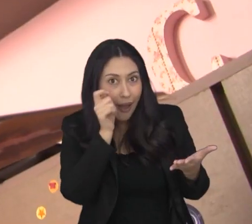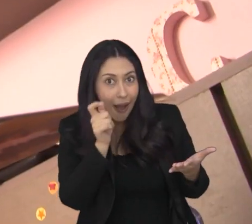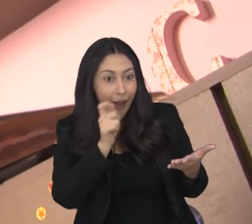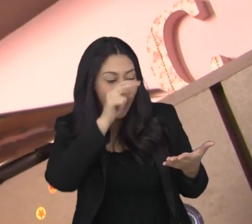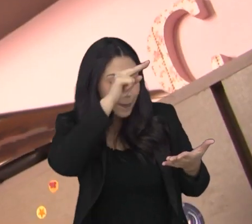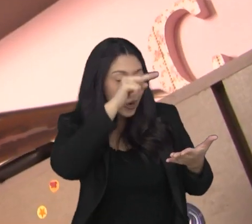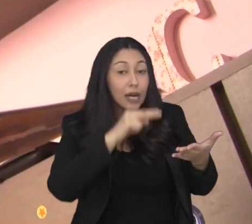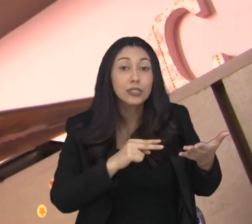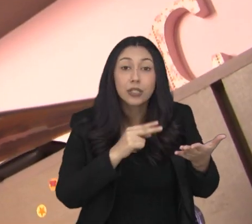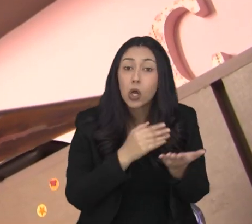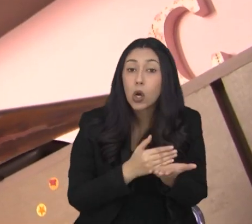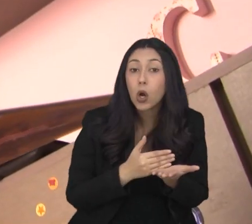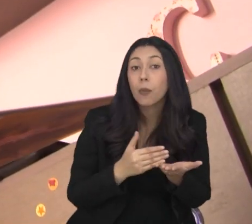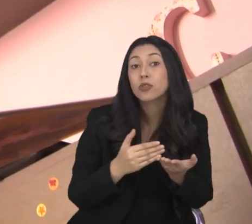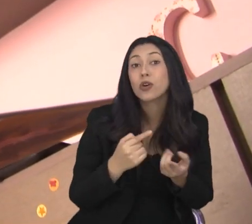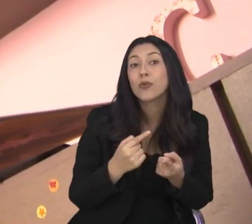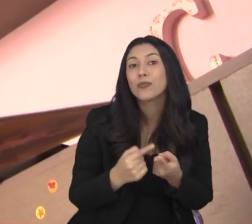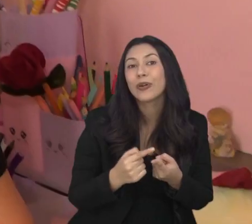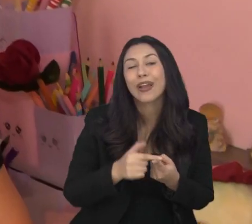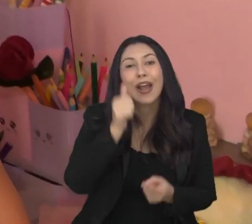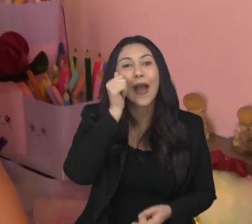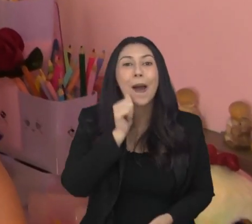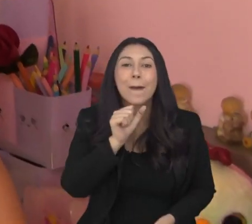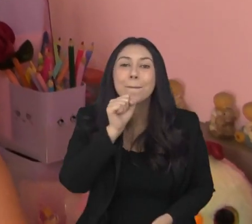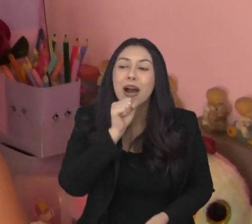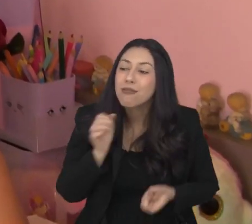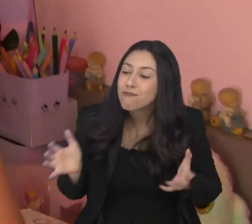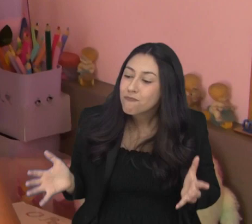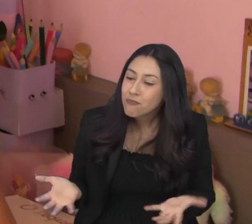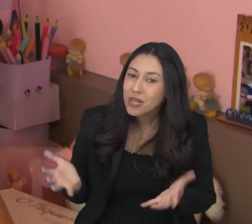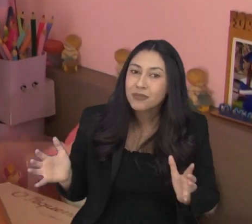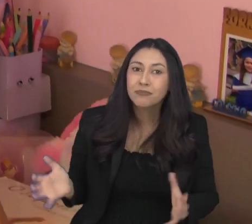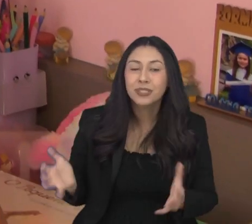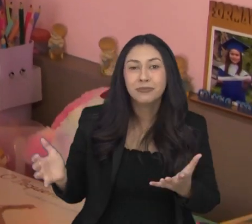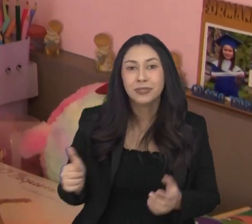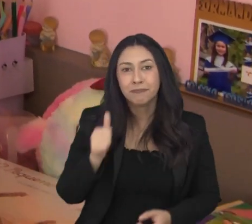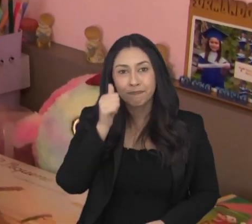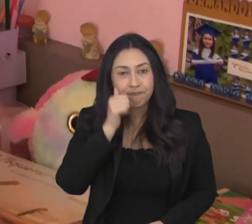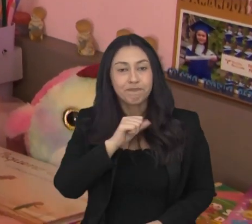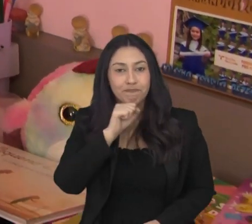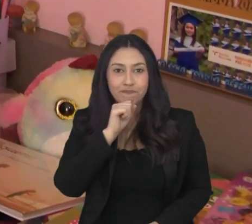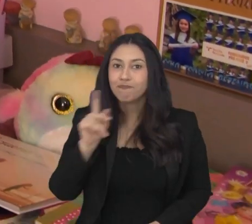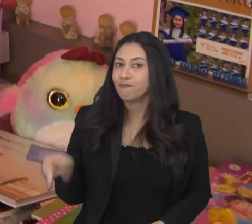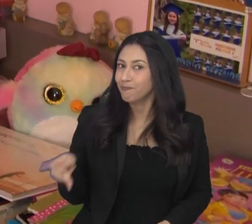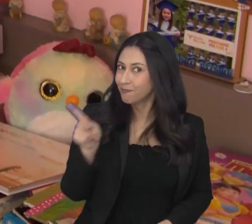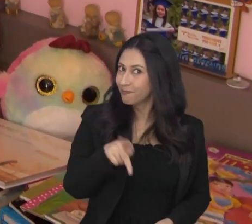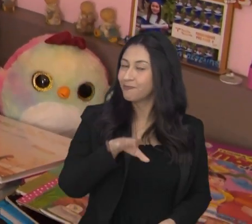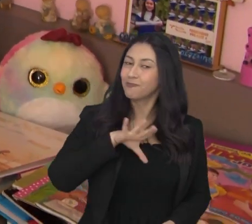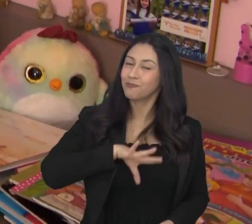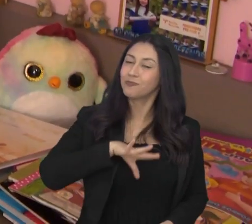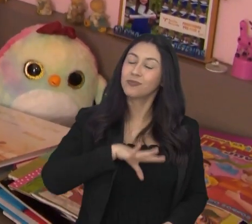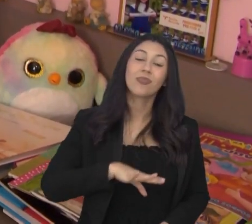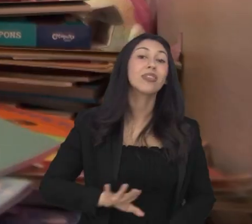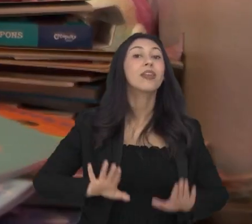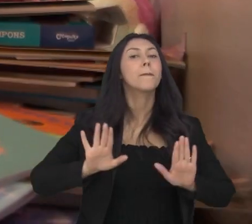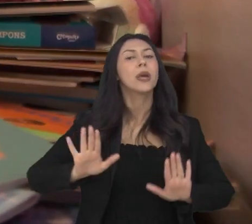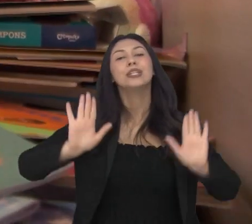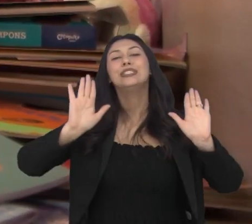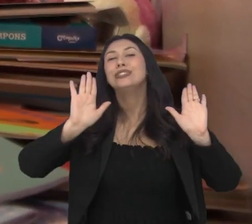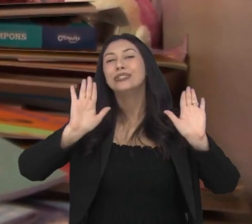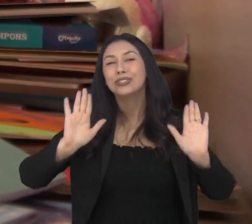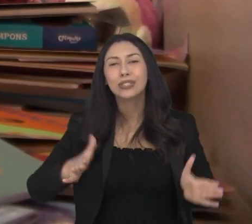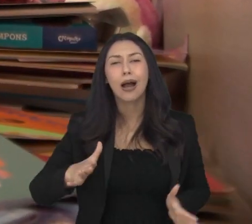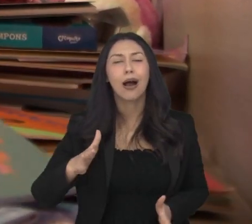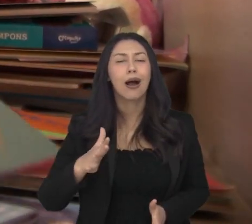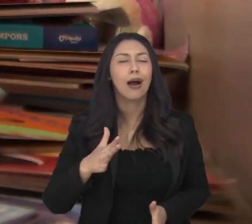O interesse pela leitura começou pelo incentivo da mãe Patrícia, que é professora de português, mas